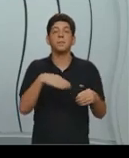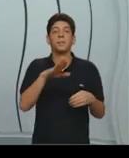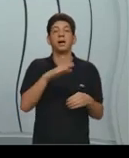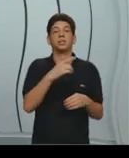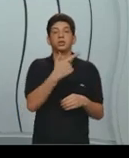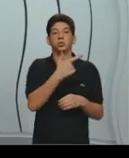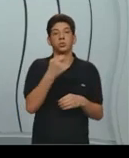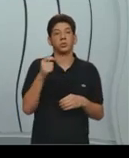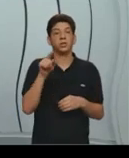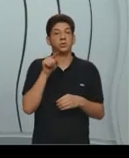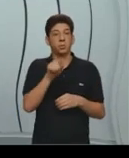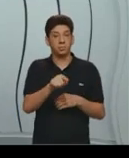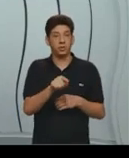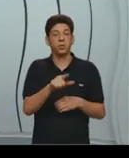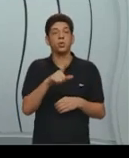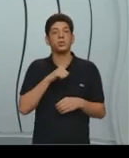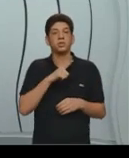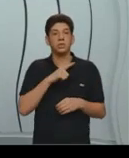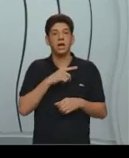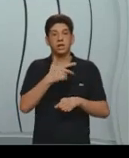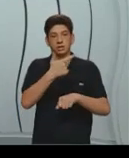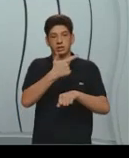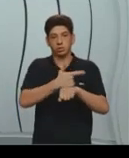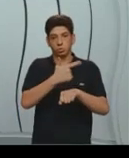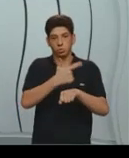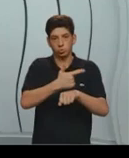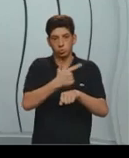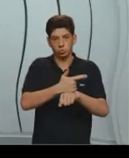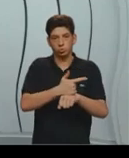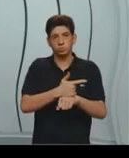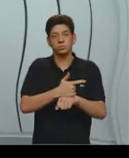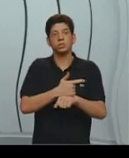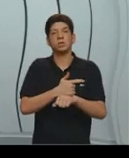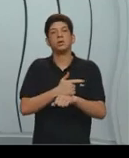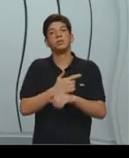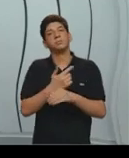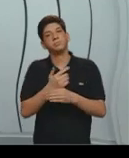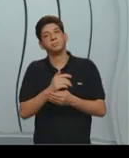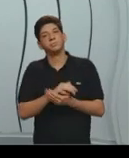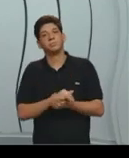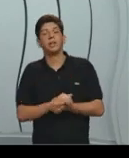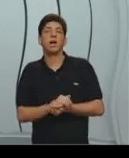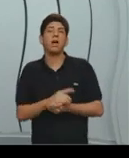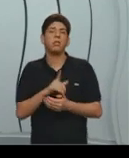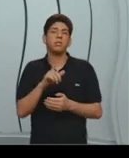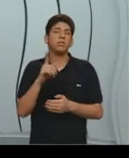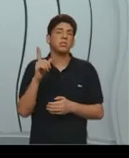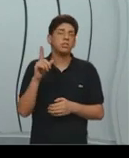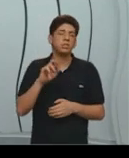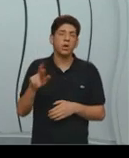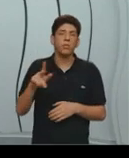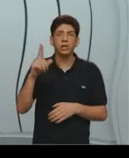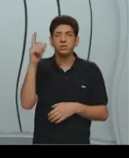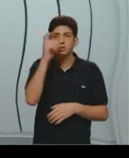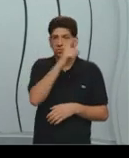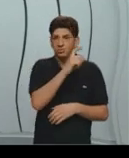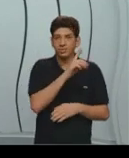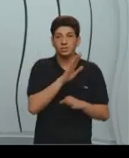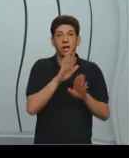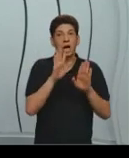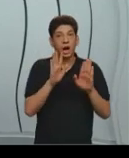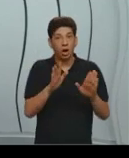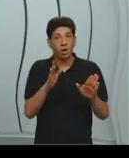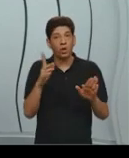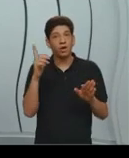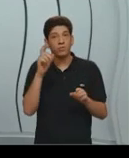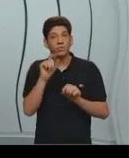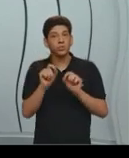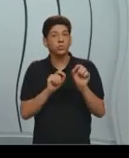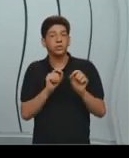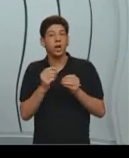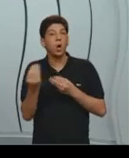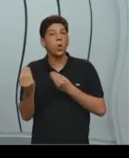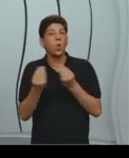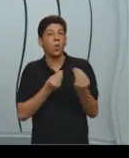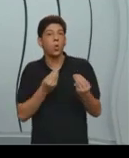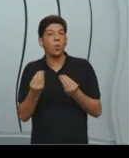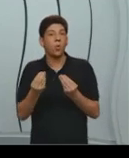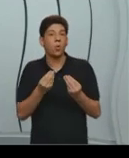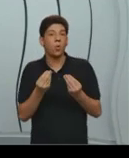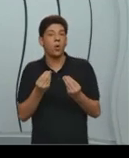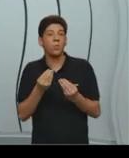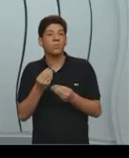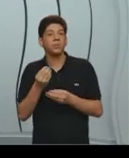habitantes, você vai ter esse processo de segundo turno primeiro. Não é um sistema muito complexo. O que vai complexificar um pouco é a forma como a gente elege